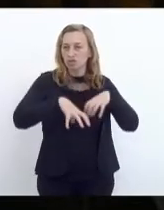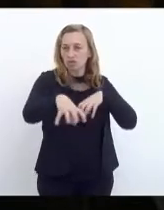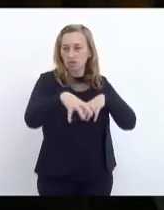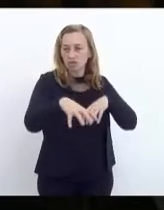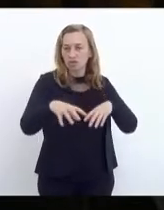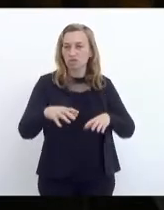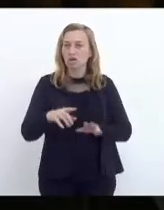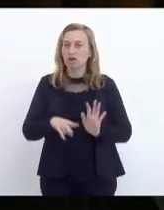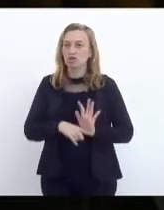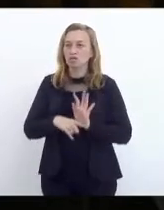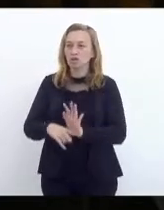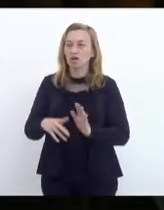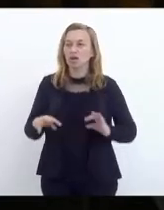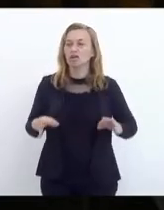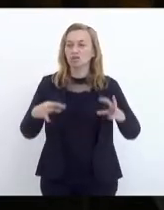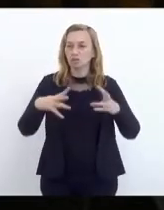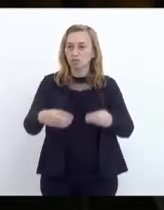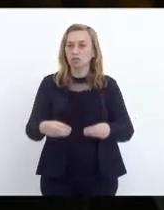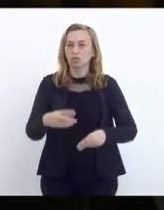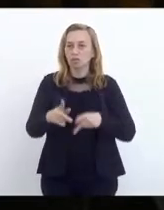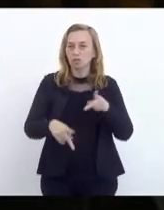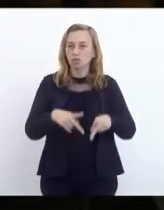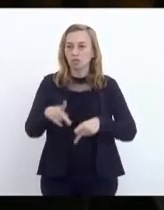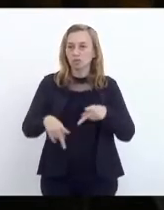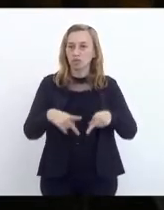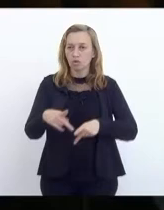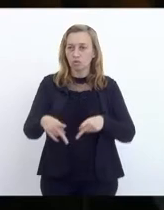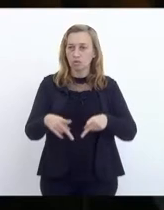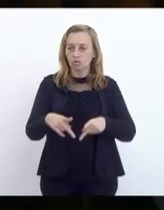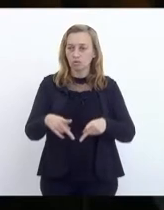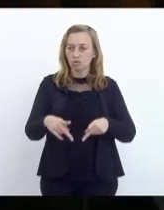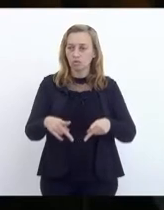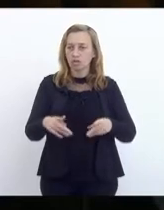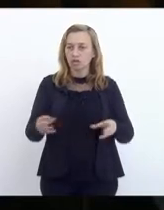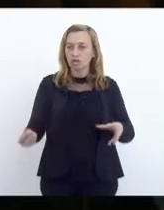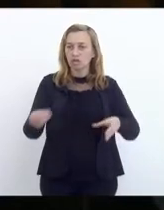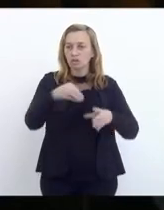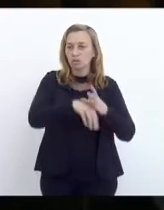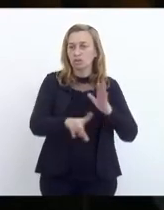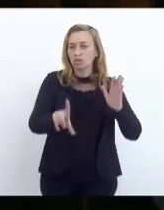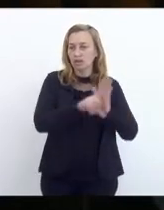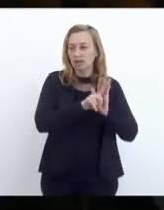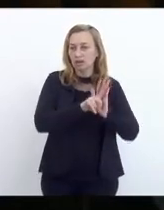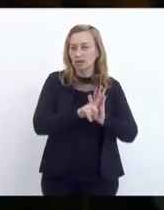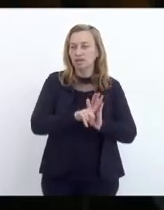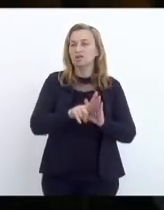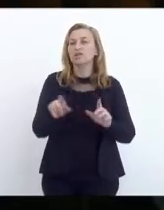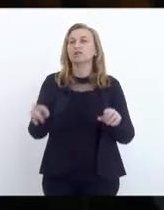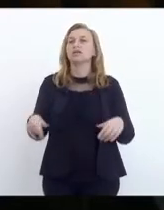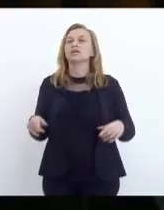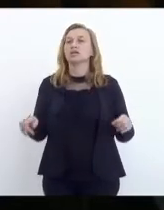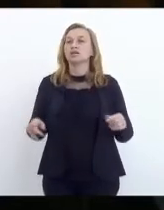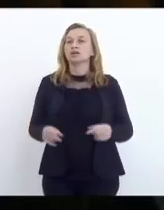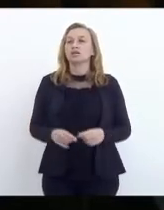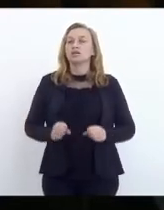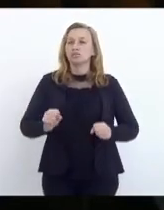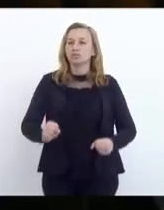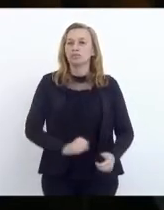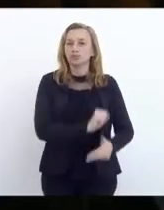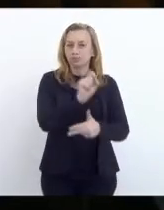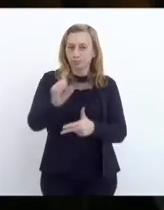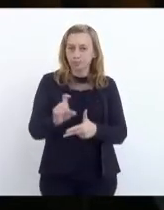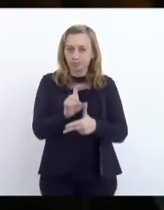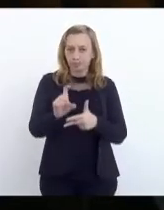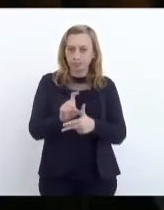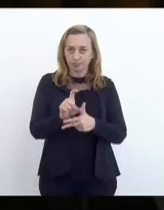dos cidadãos, abrangidos pela presente lei. Além do mais, o Poder